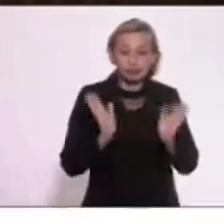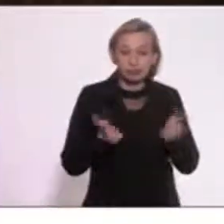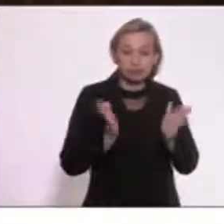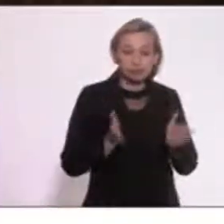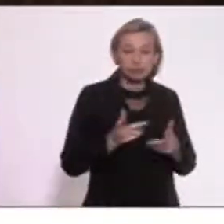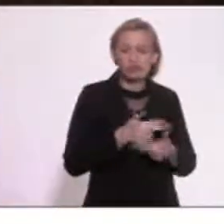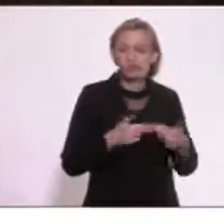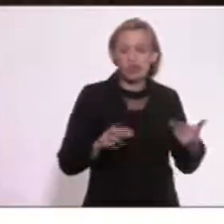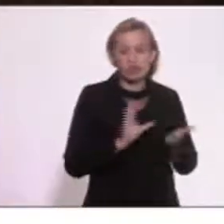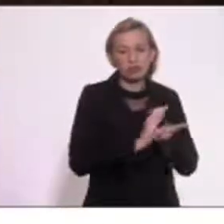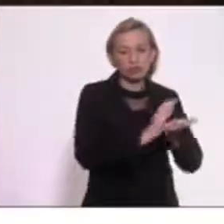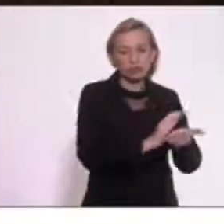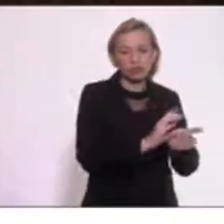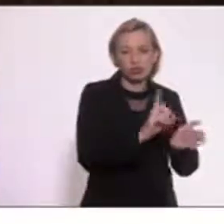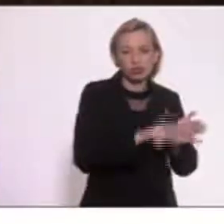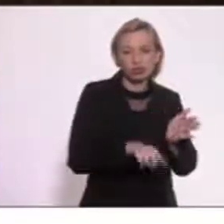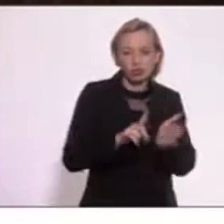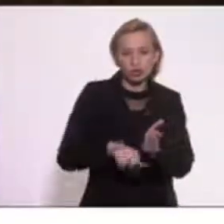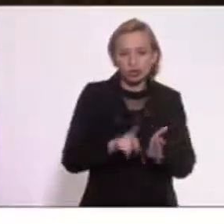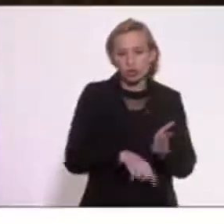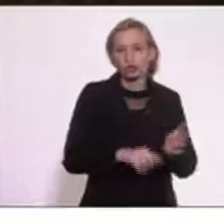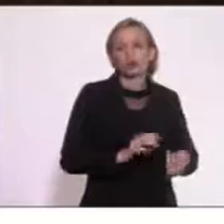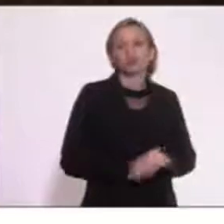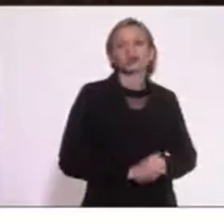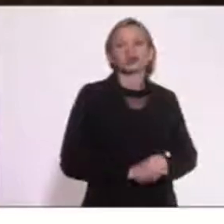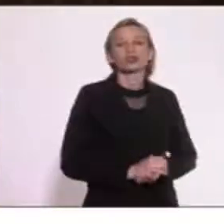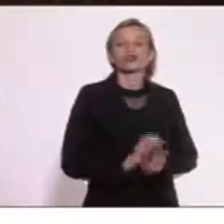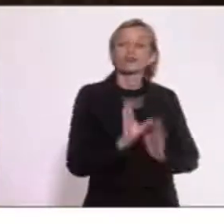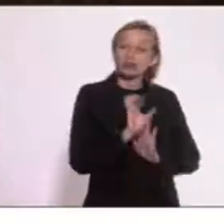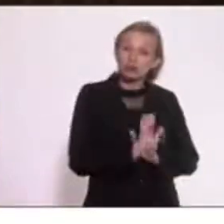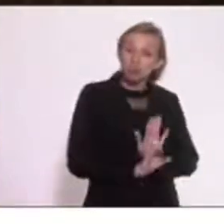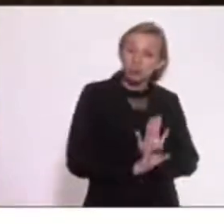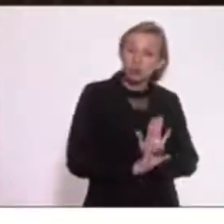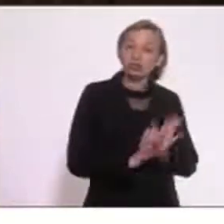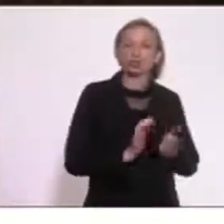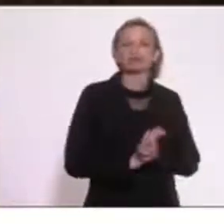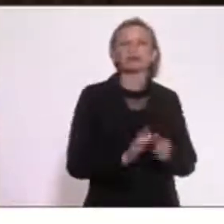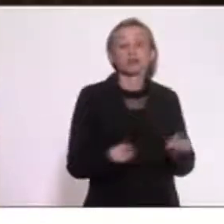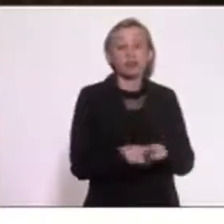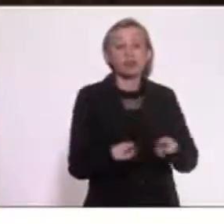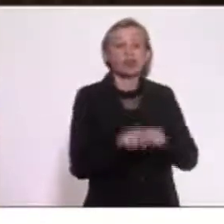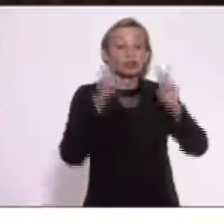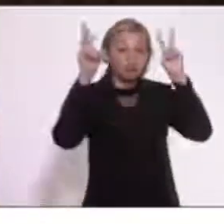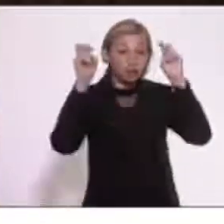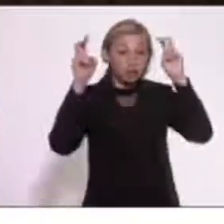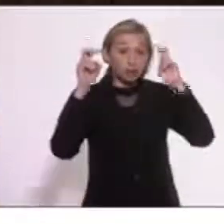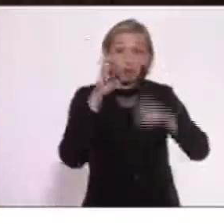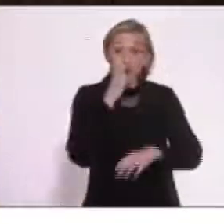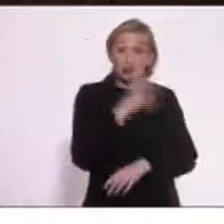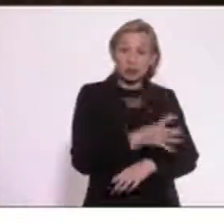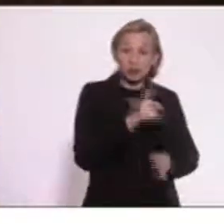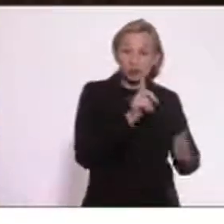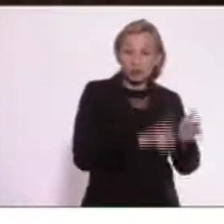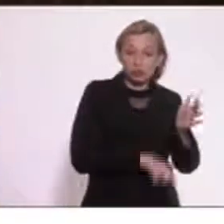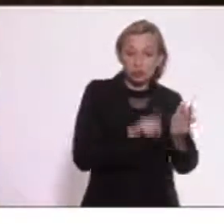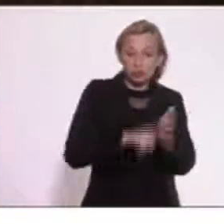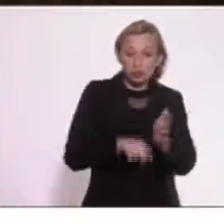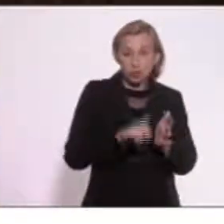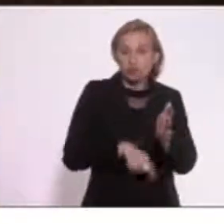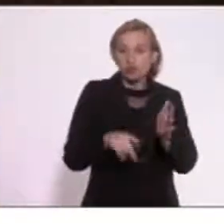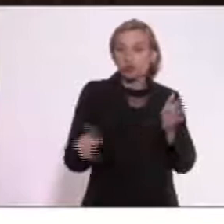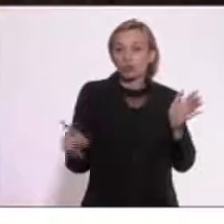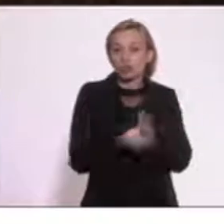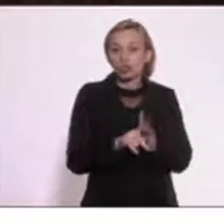investimentos na área, previstos através de emendas, e temas denunciando a redução de